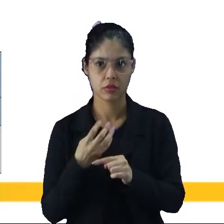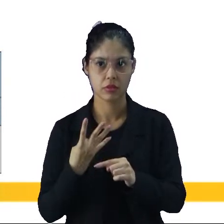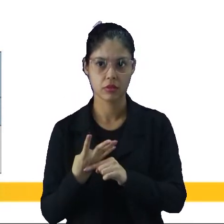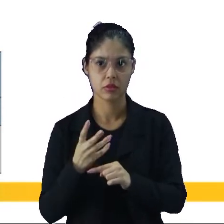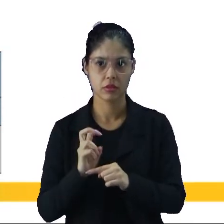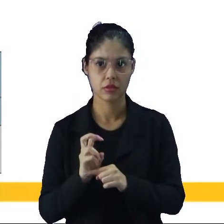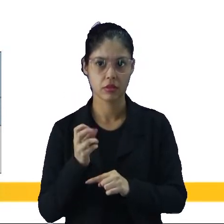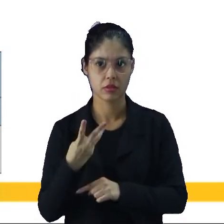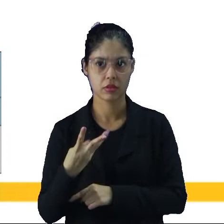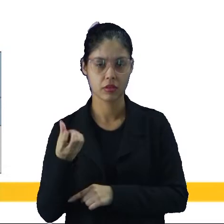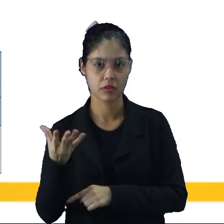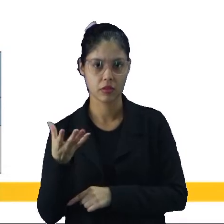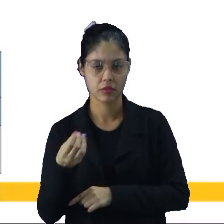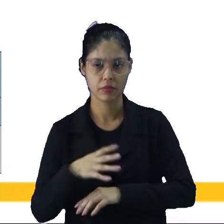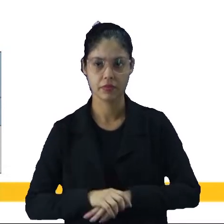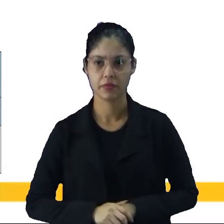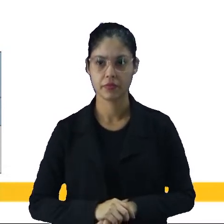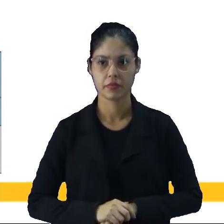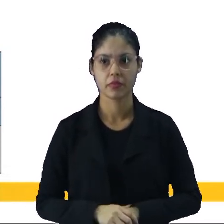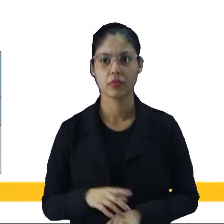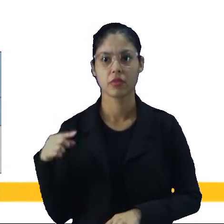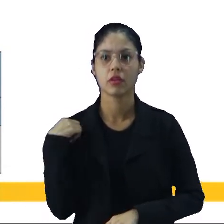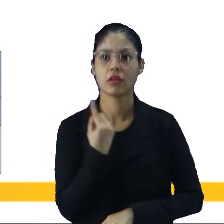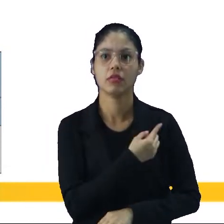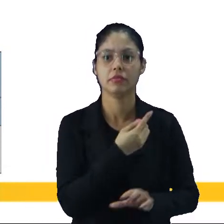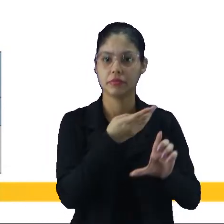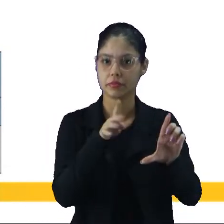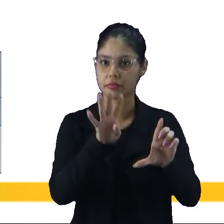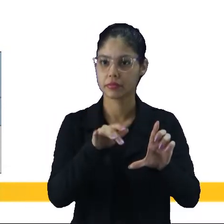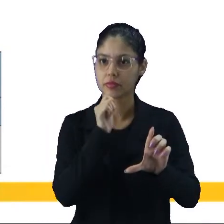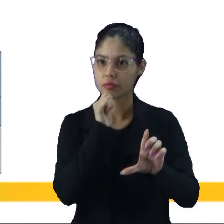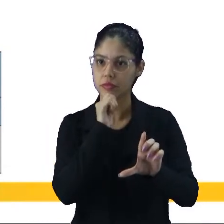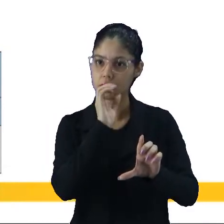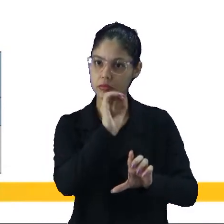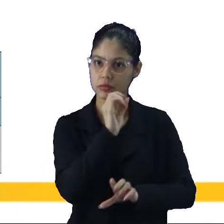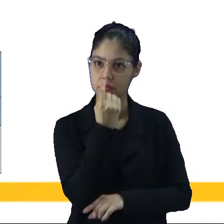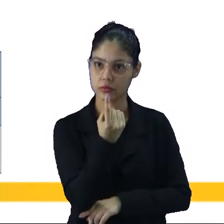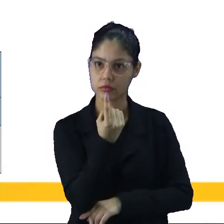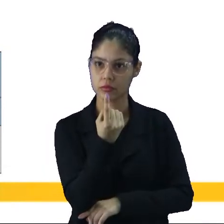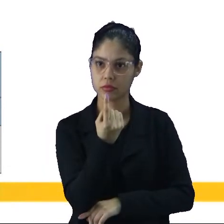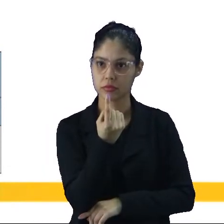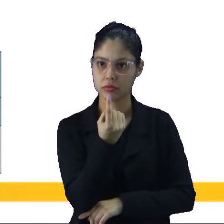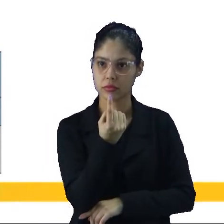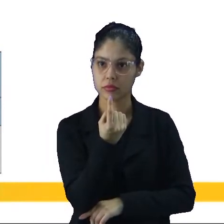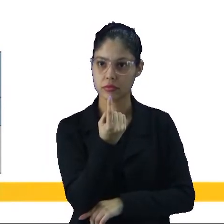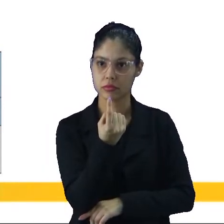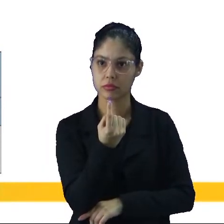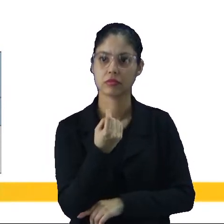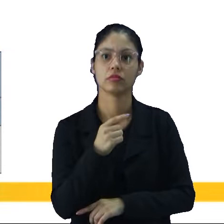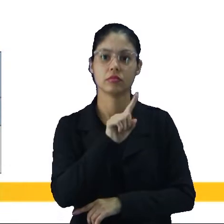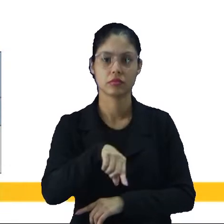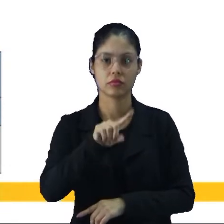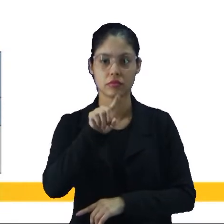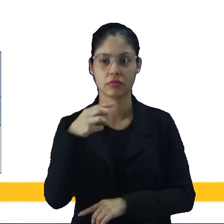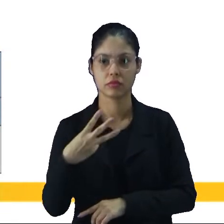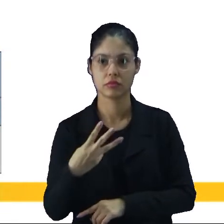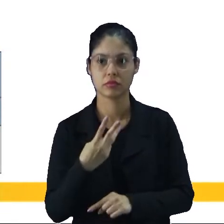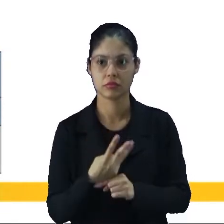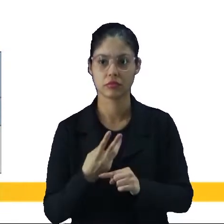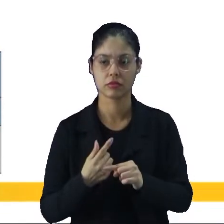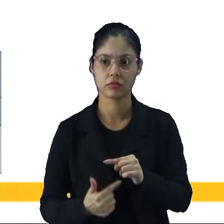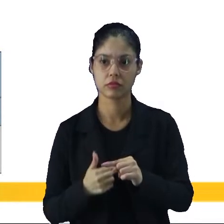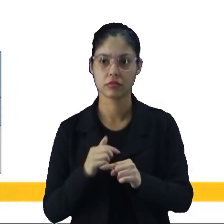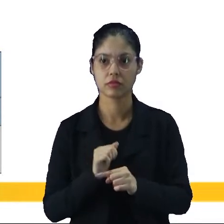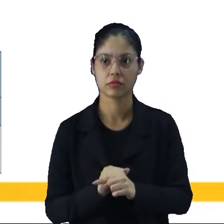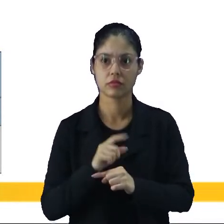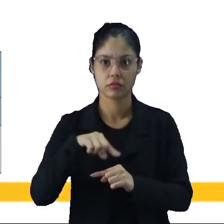aqui é 45, aqui é 60. Nós vamos ter que o cosseno de 0 é 1, O cosseno de 30 é raiz de 3 sobre 2, o